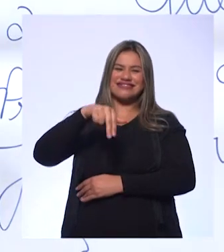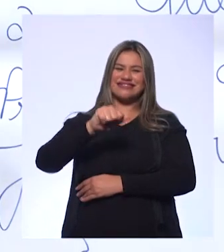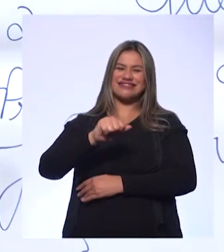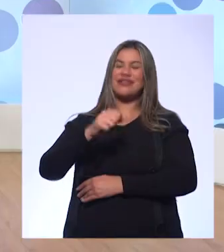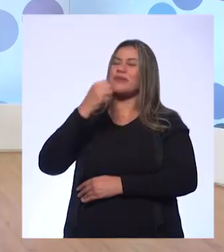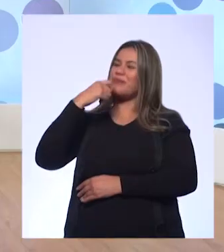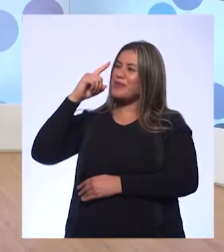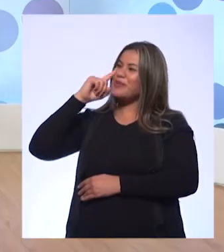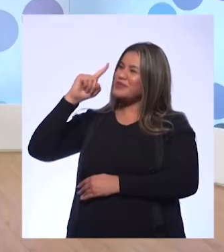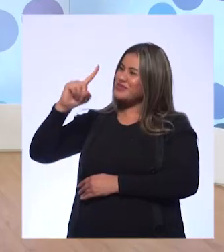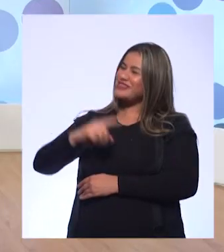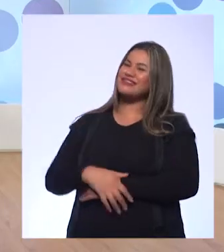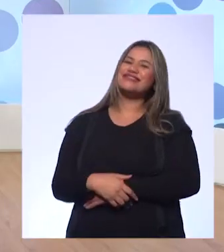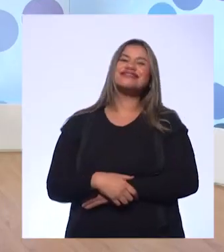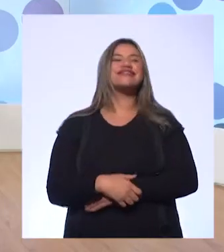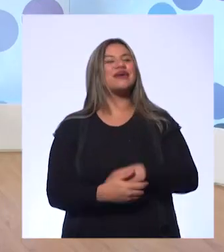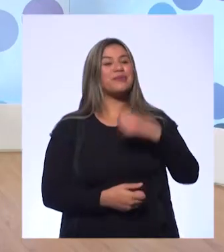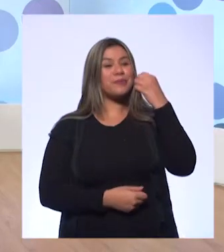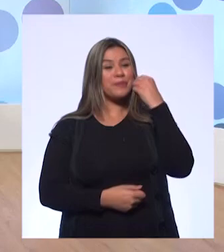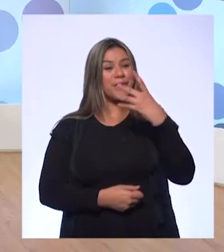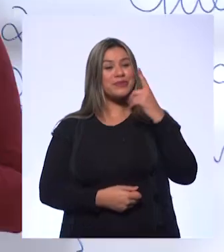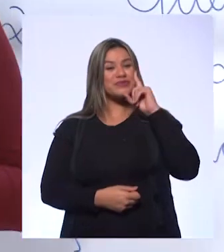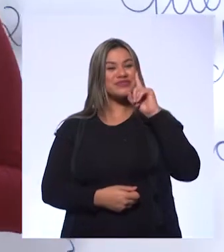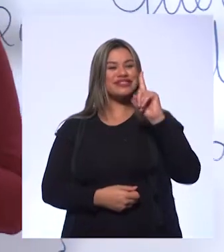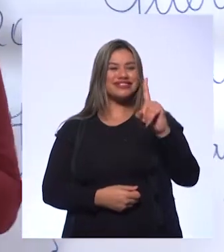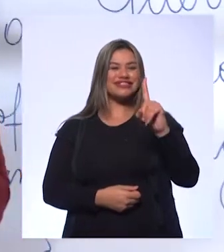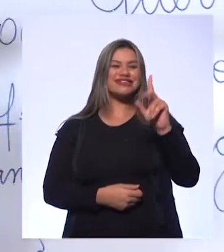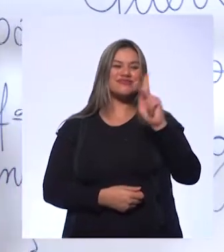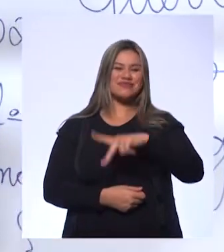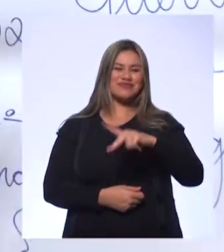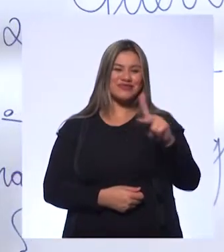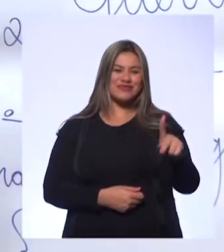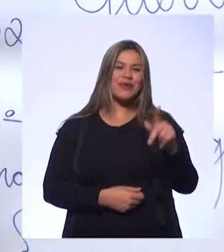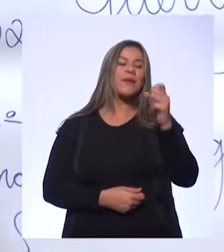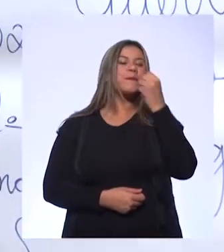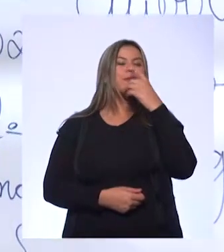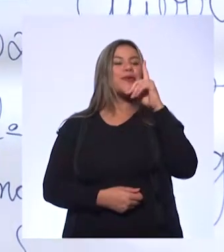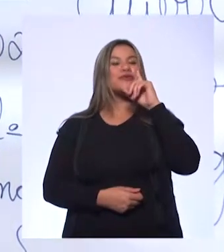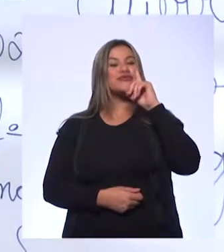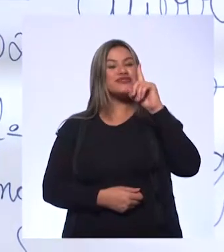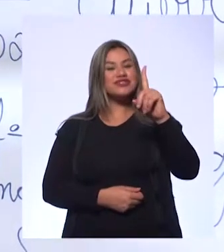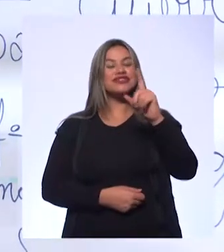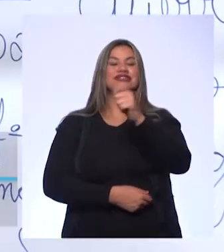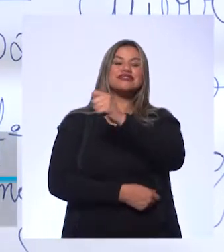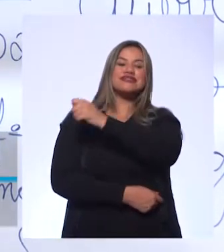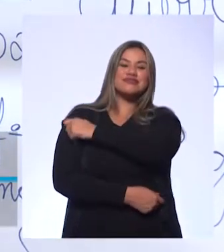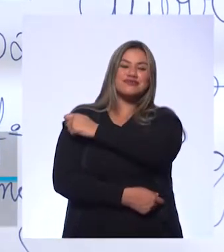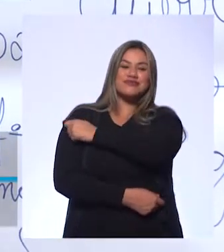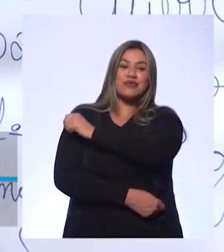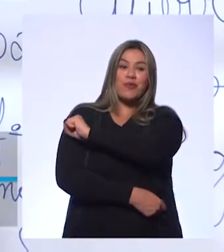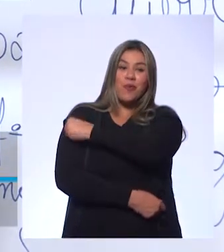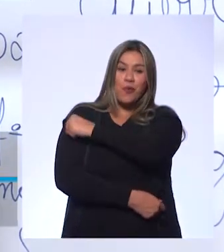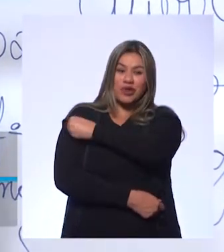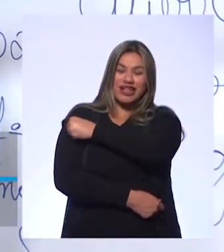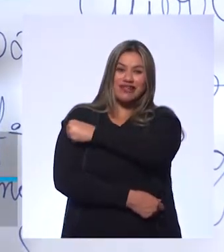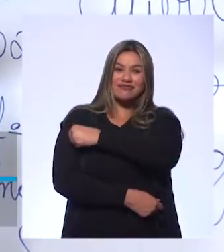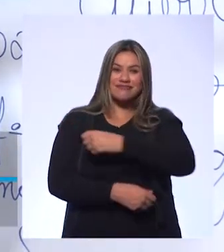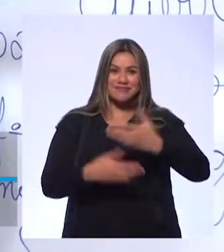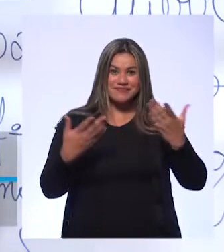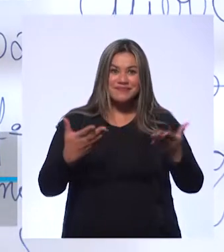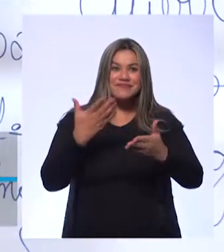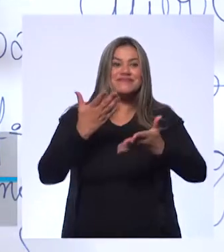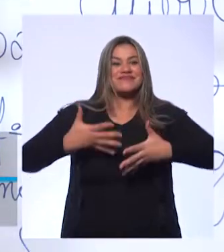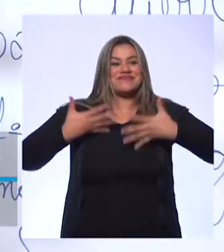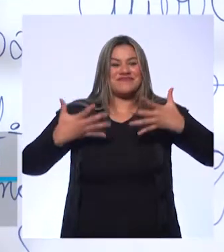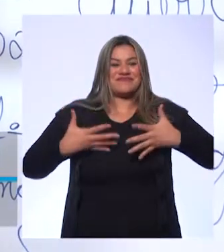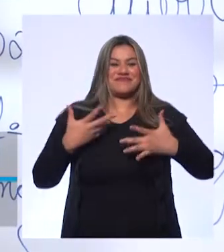Bom dia prof o professor Carlos Bom dia estudantes do 8º ano então preparados para mais uma aula